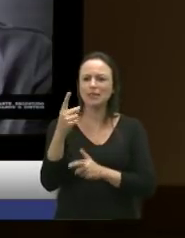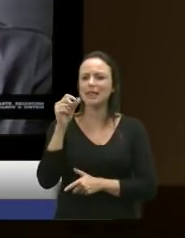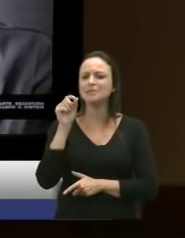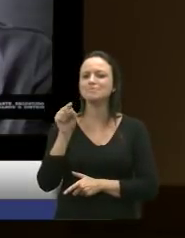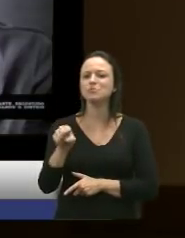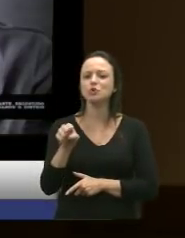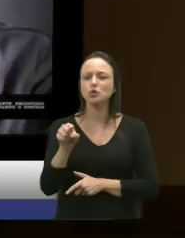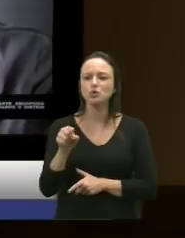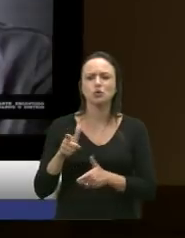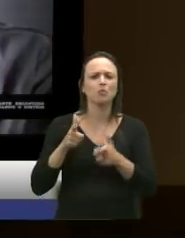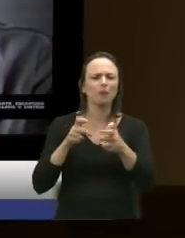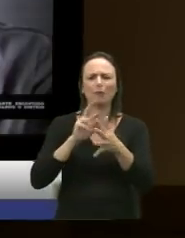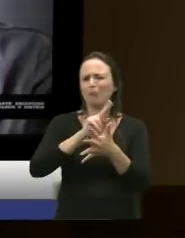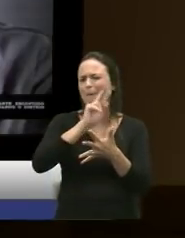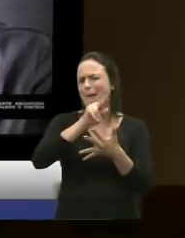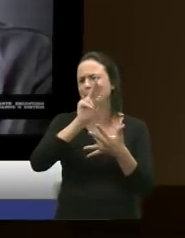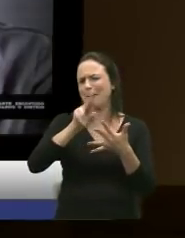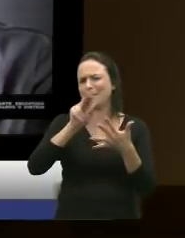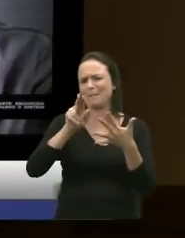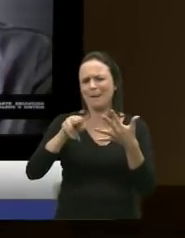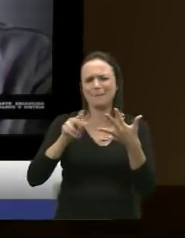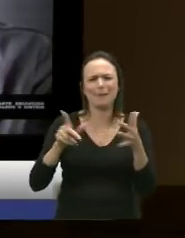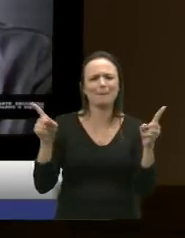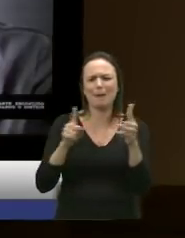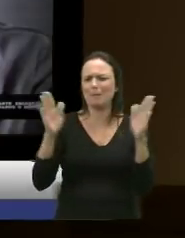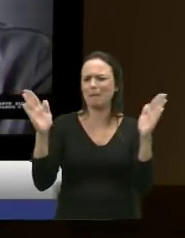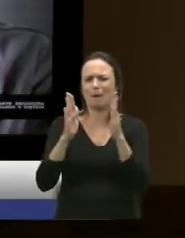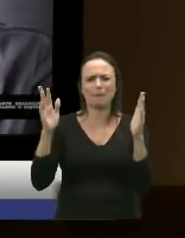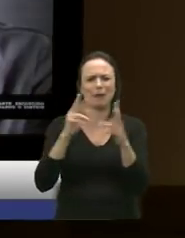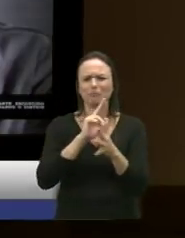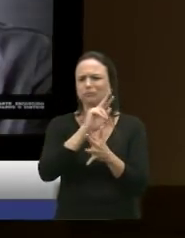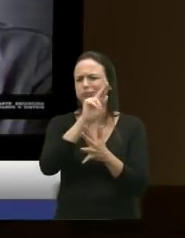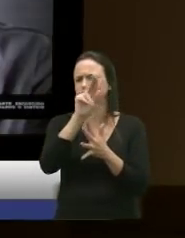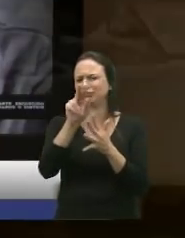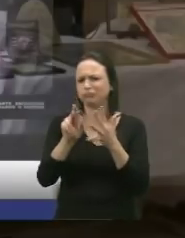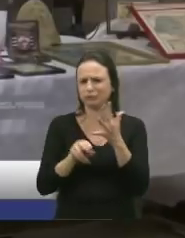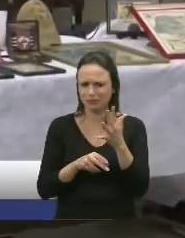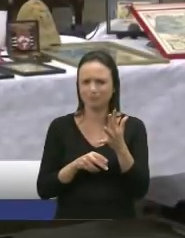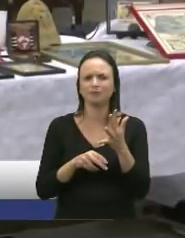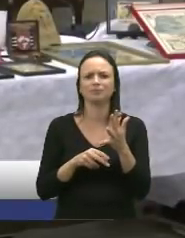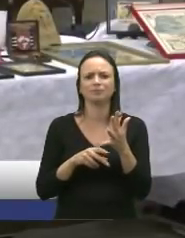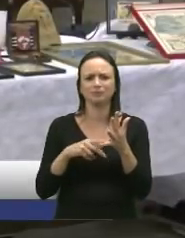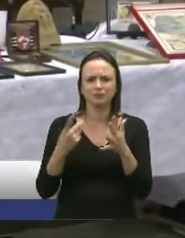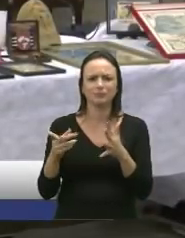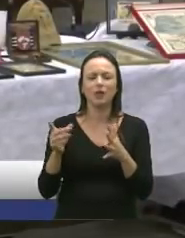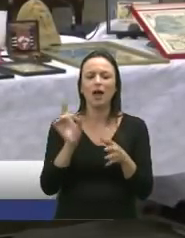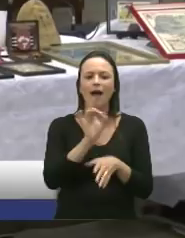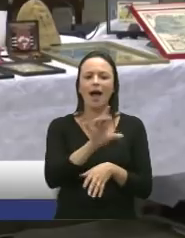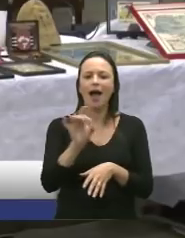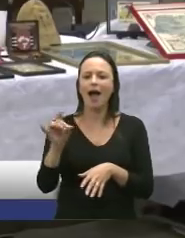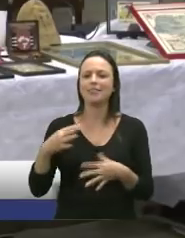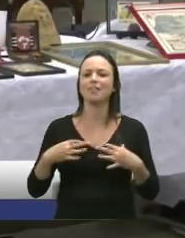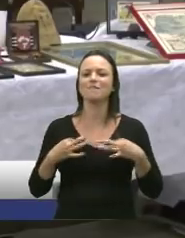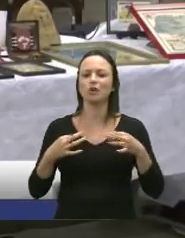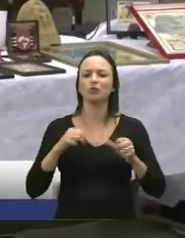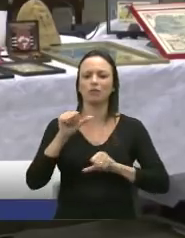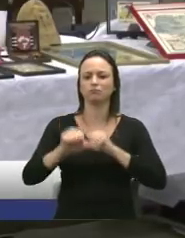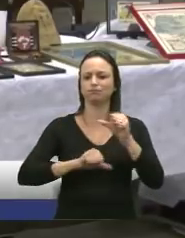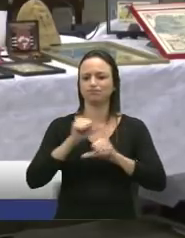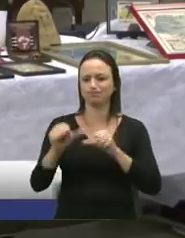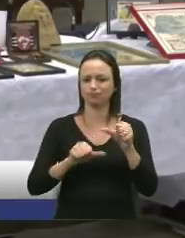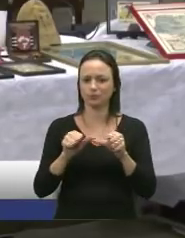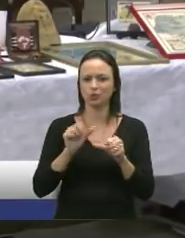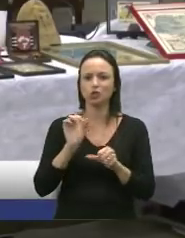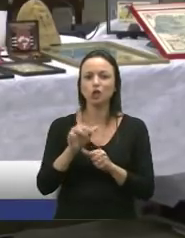improviso: cartucheira, garrucha, pica-pau, carabina, Winchester, etc. Os voluntários revezavam os armamentos. Cada voluntário só podia dar 5 tiros